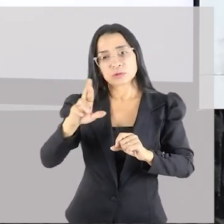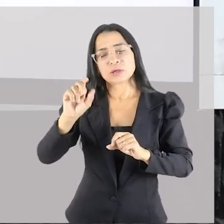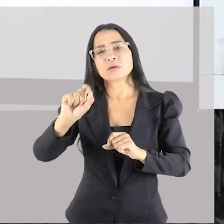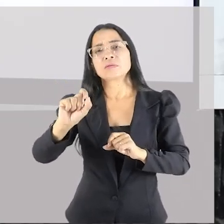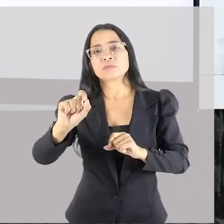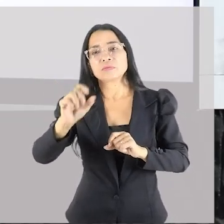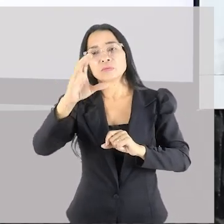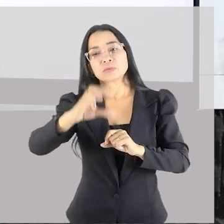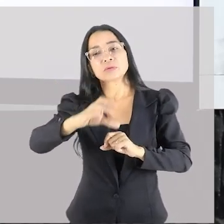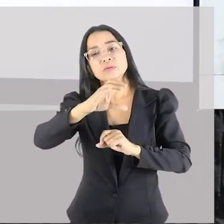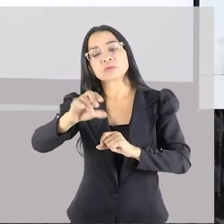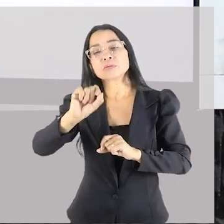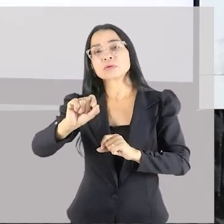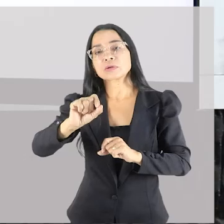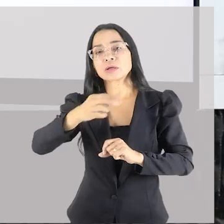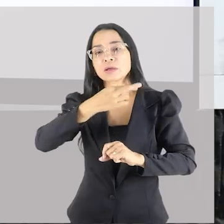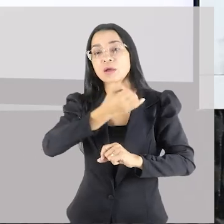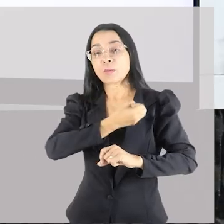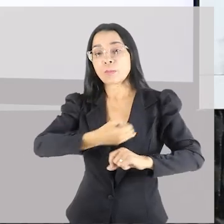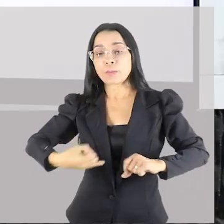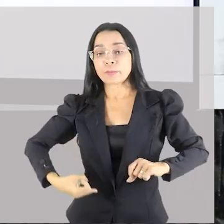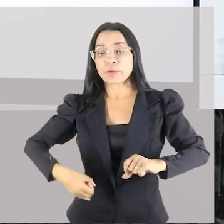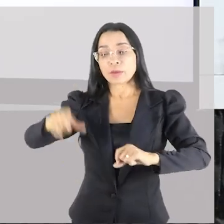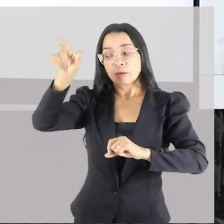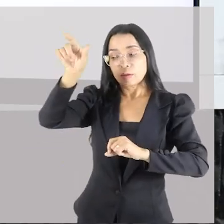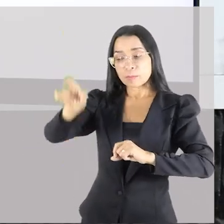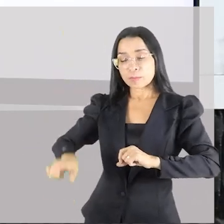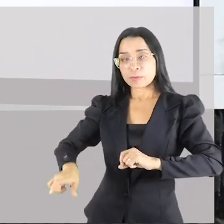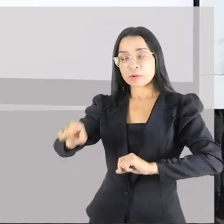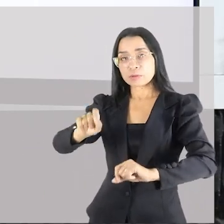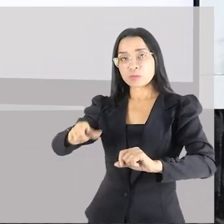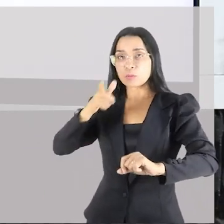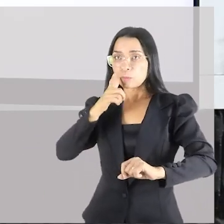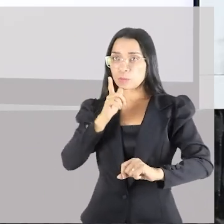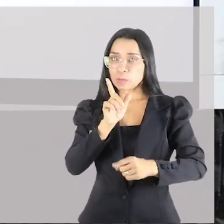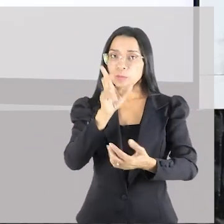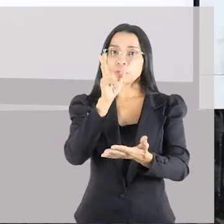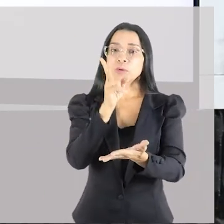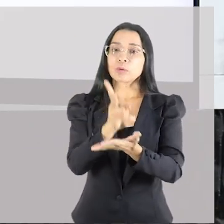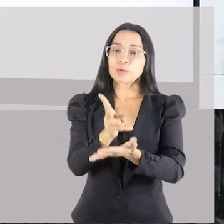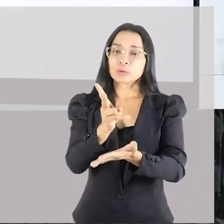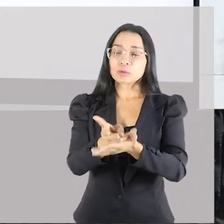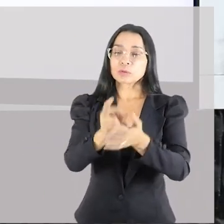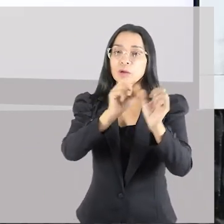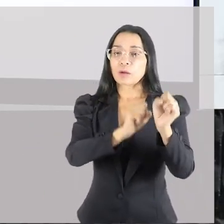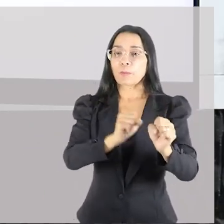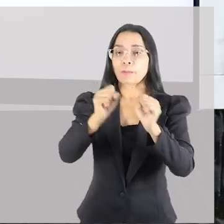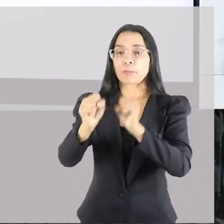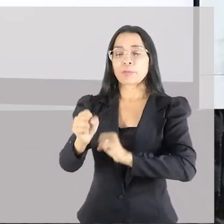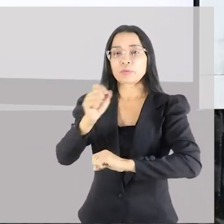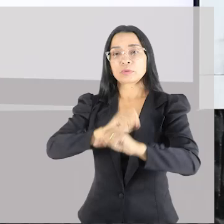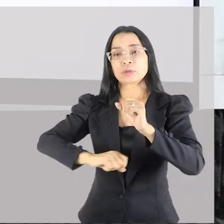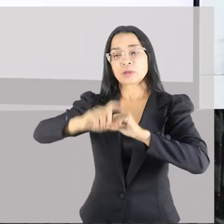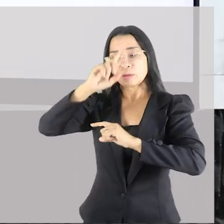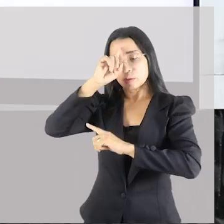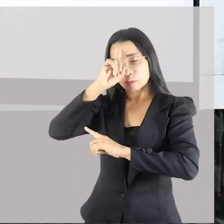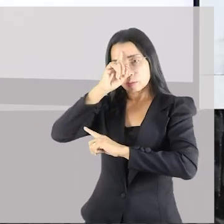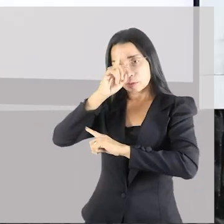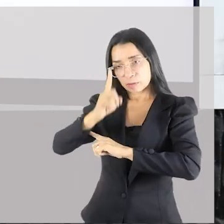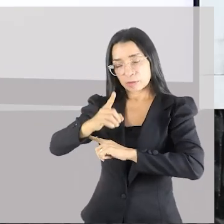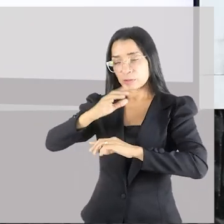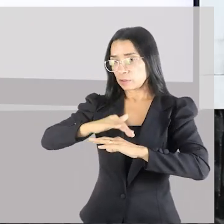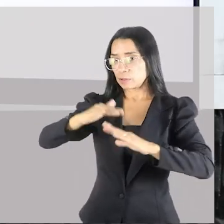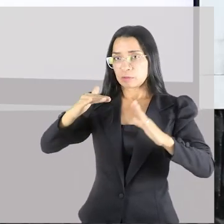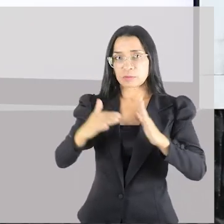imperador. Então, no final das contas, o imperador conseguiu manter o seu poder, a sua autoridade